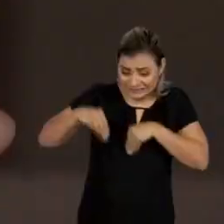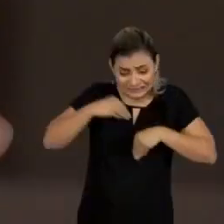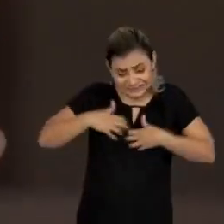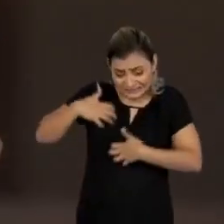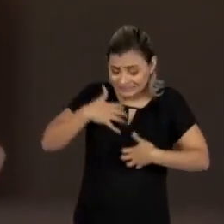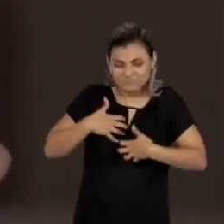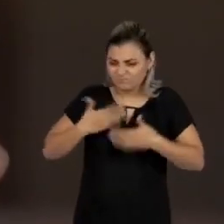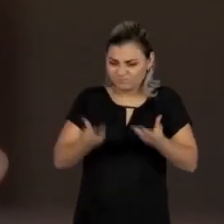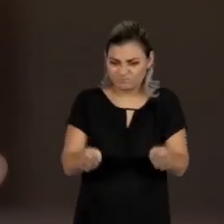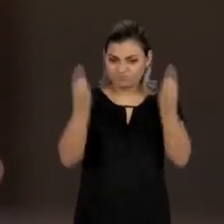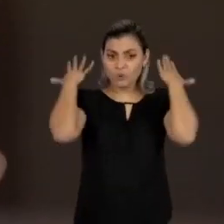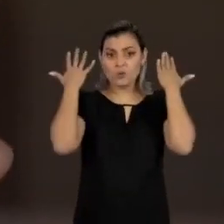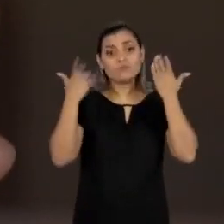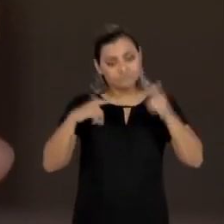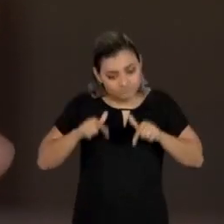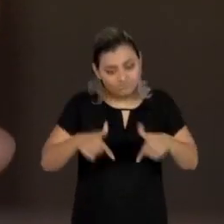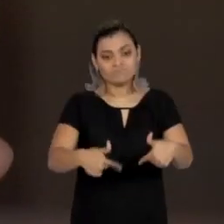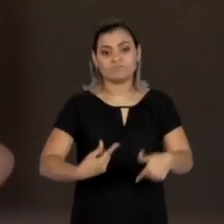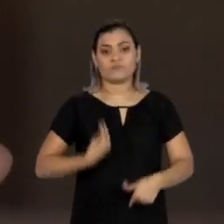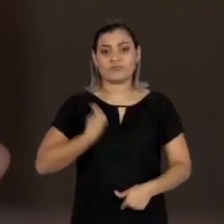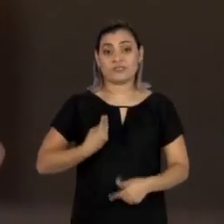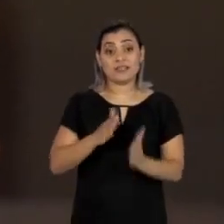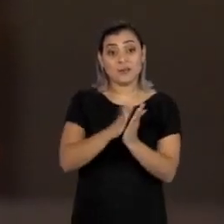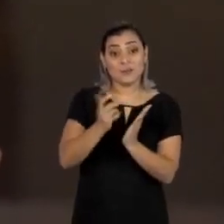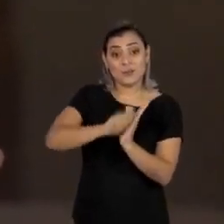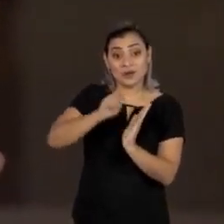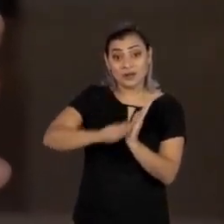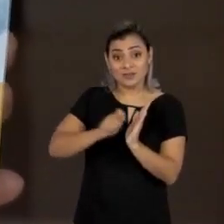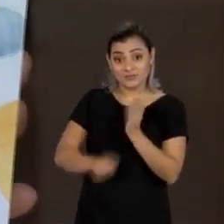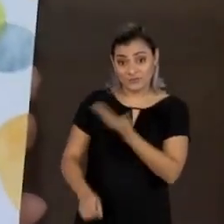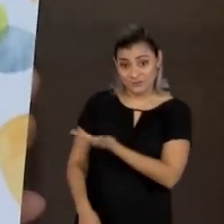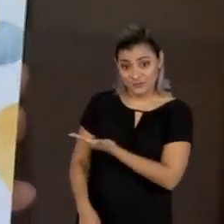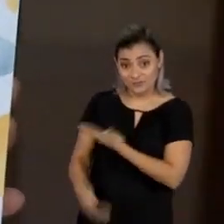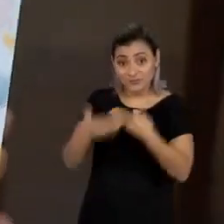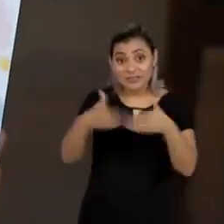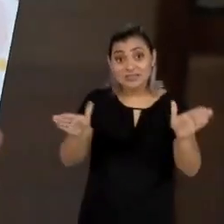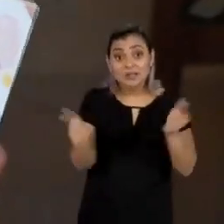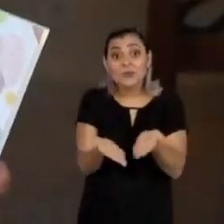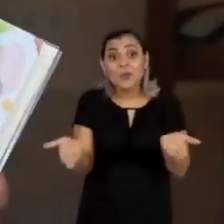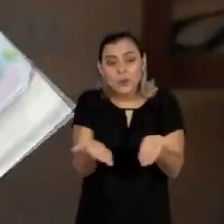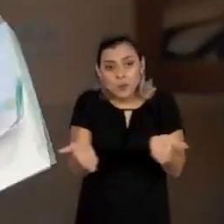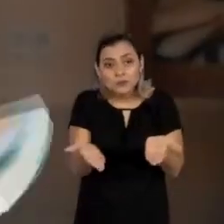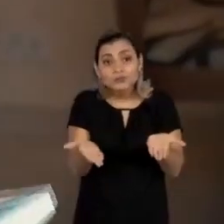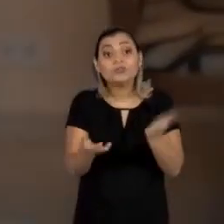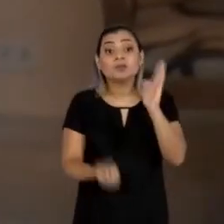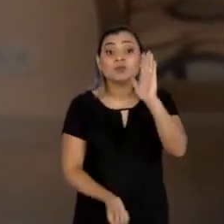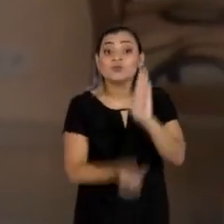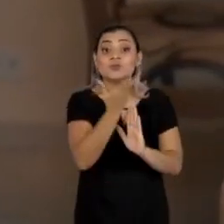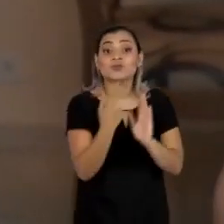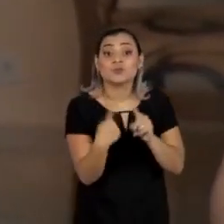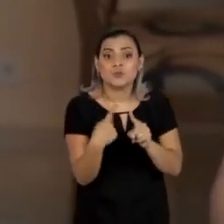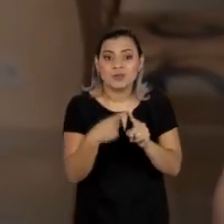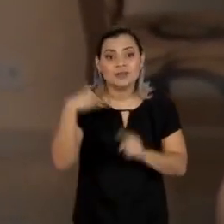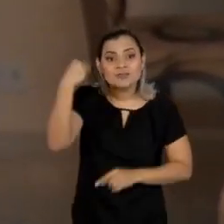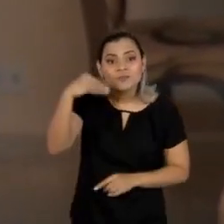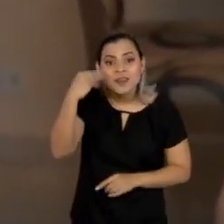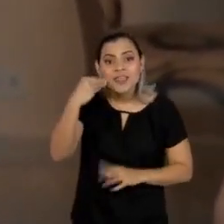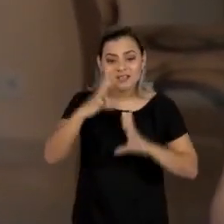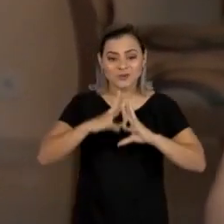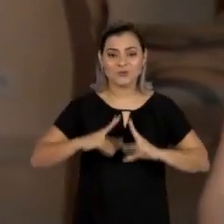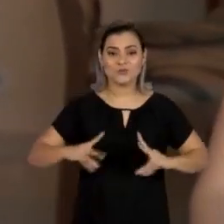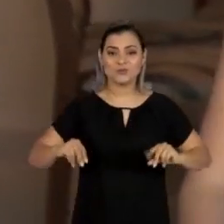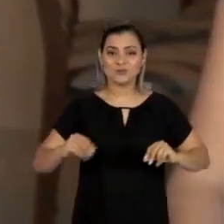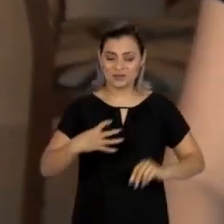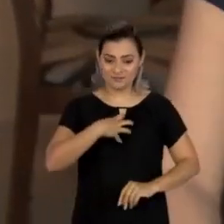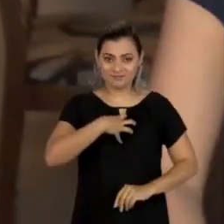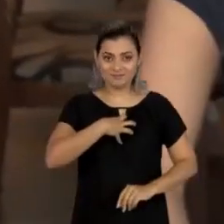vida. Enquanto Eu Respirar é o livro que vai ser lançado hoje e que nasceu dessa experiência de cura que